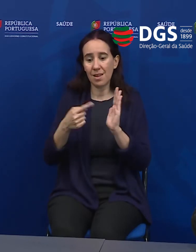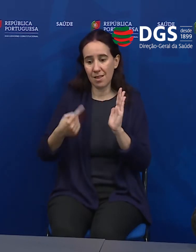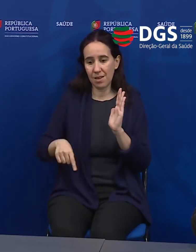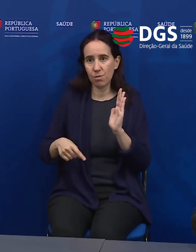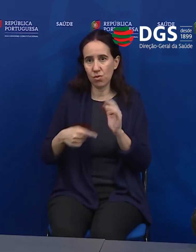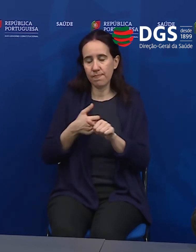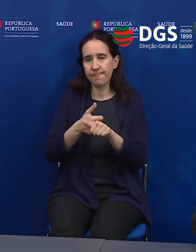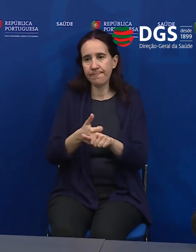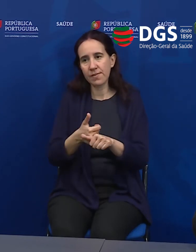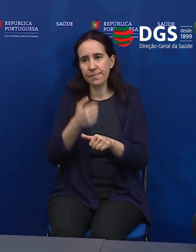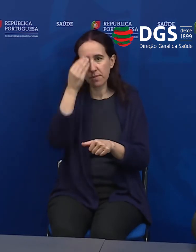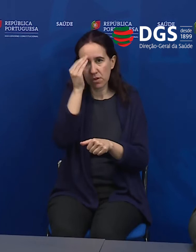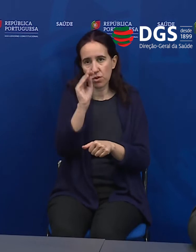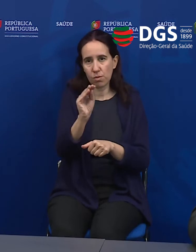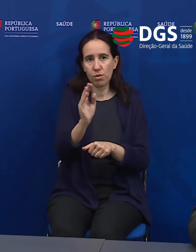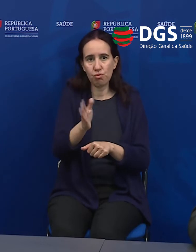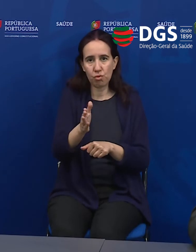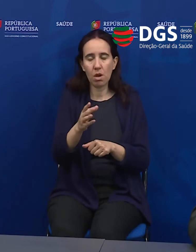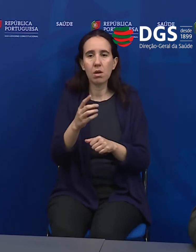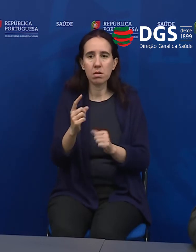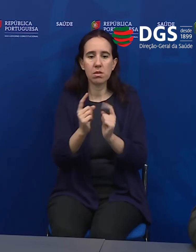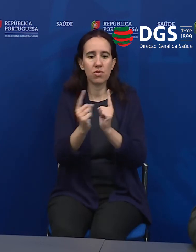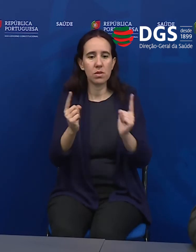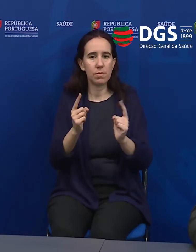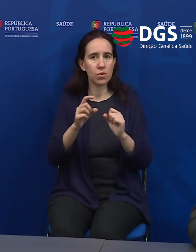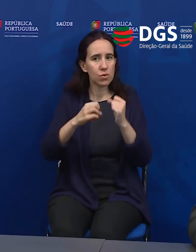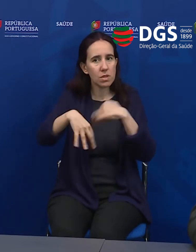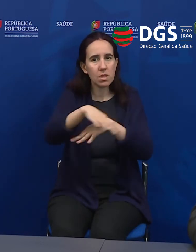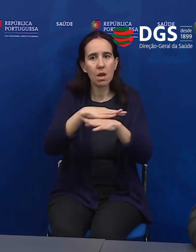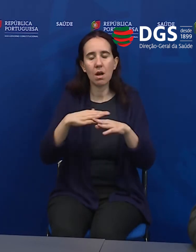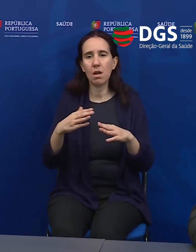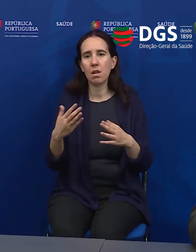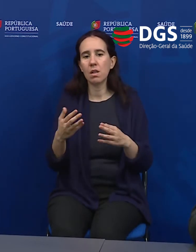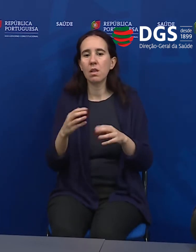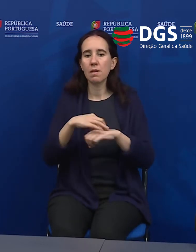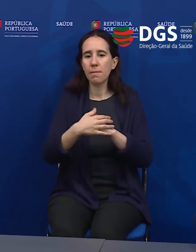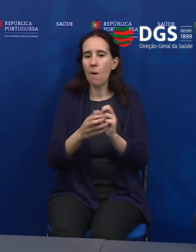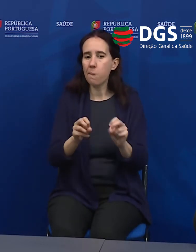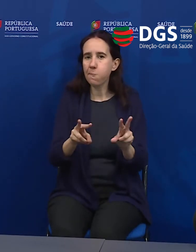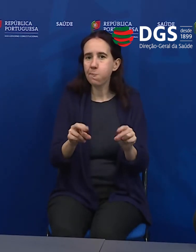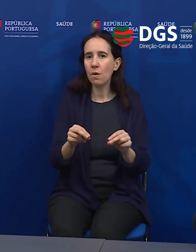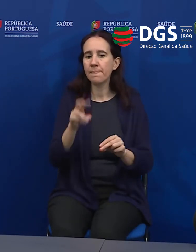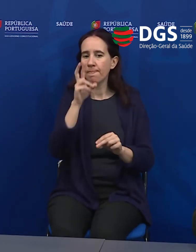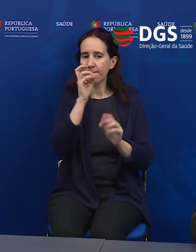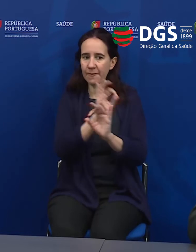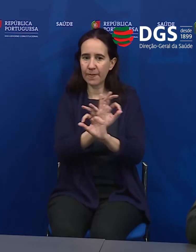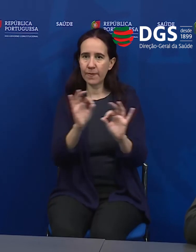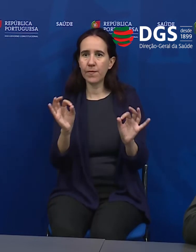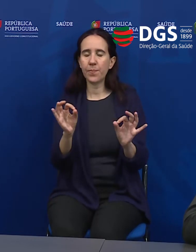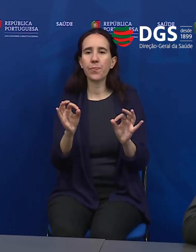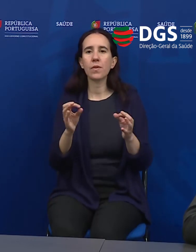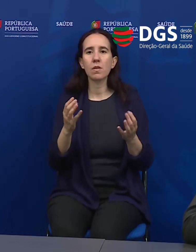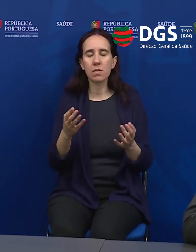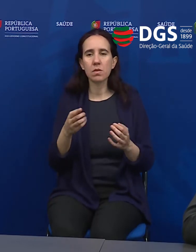temos, enfim, recomendado, de distanciamento social, de higiene das mãos, de etiqueta respiratória,